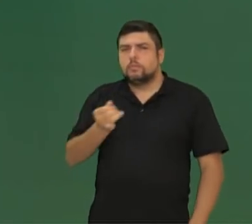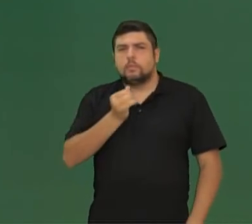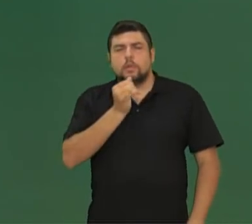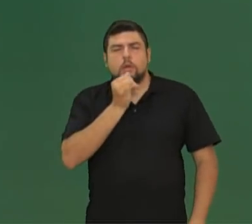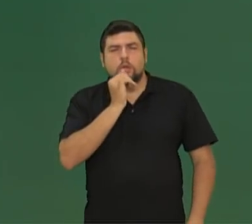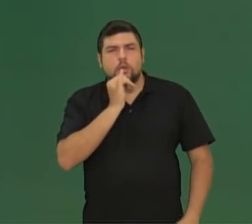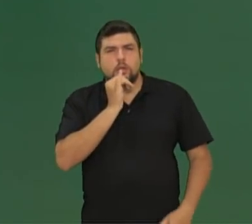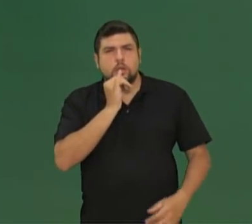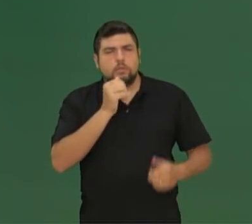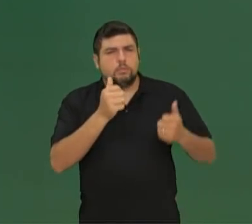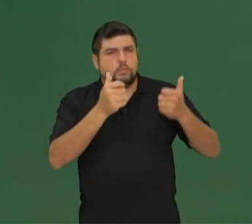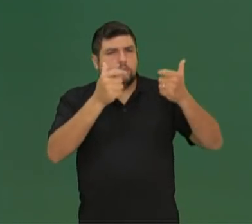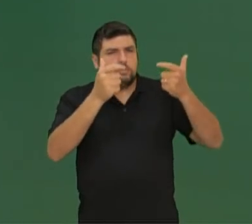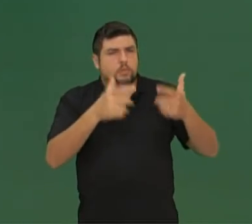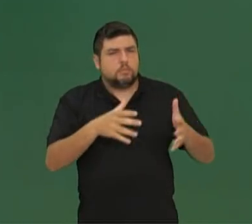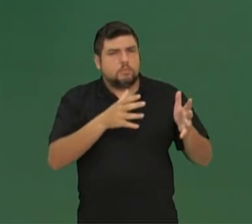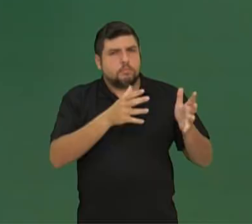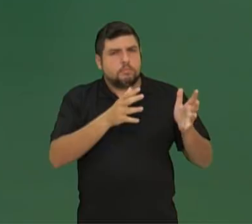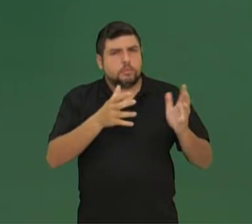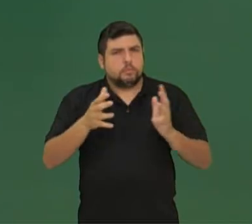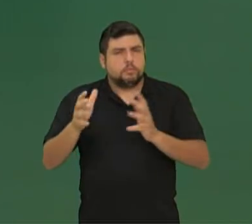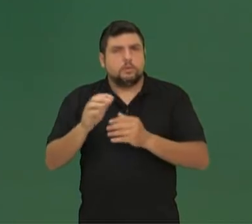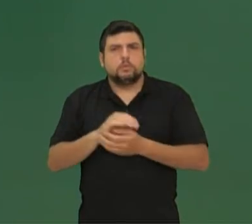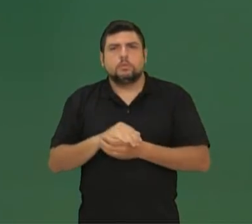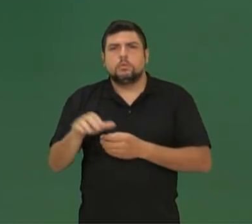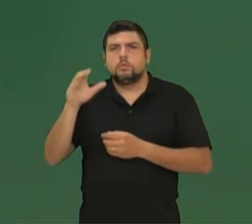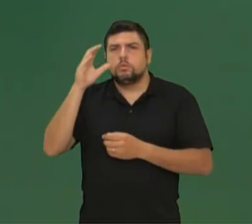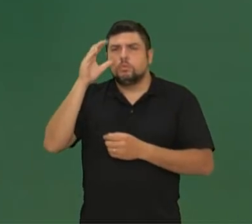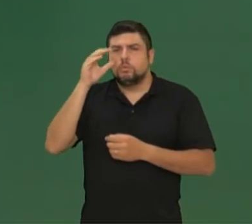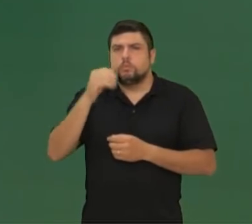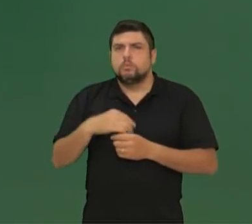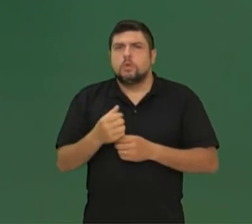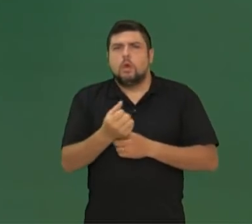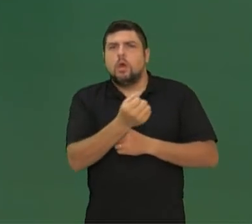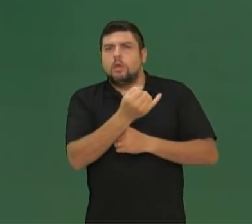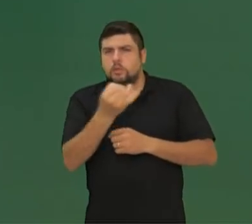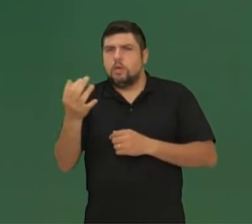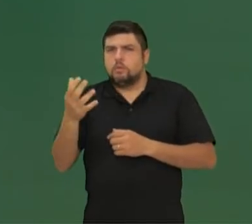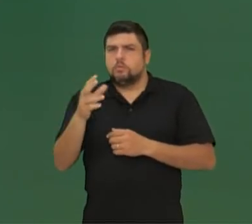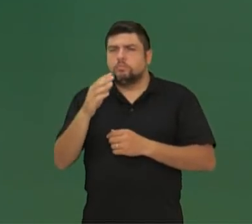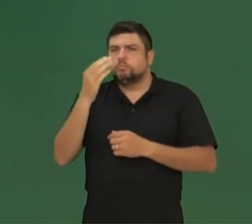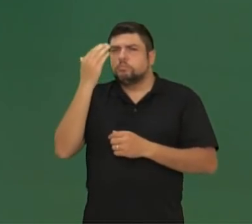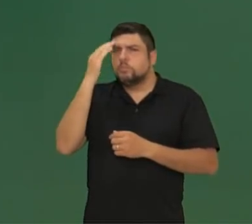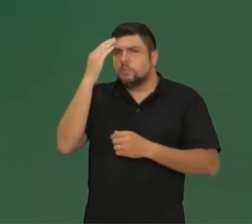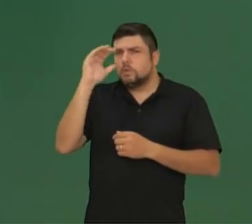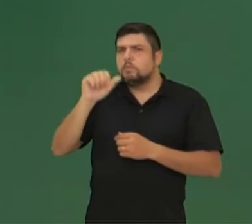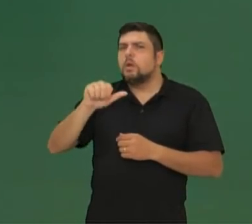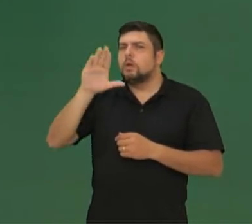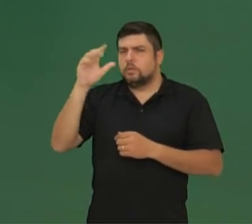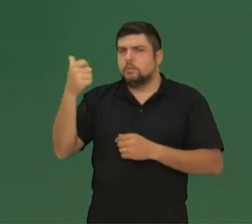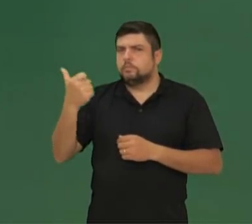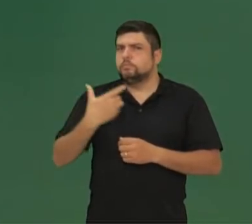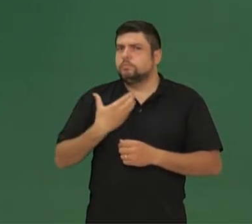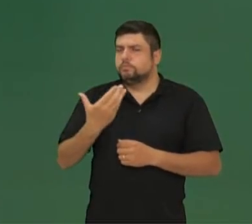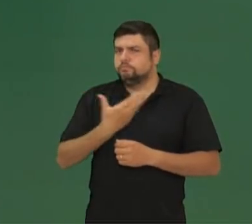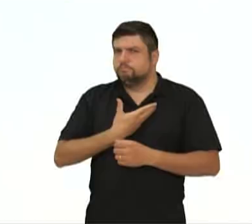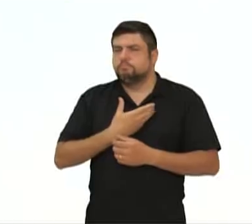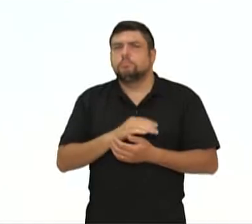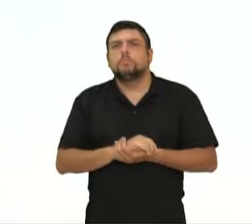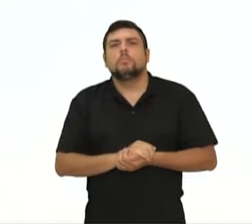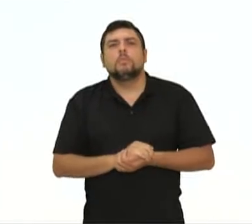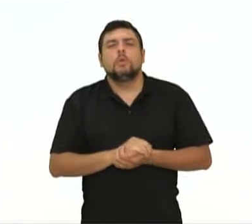linear. E uma curiosidade também, talvez alguns entendam muito mais do que eu, outros podem conhecer hoje. O que é essa